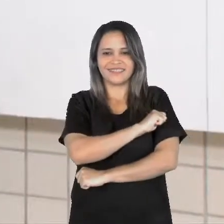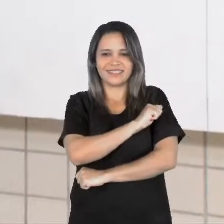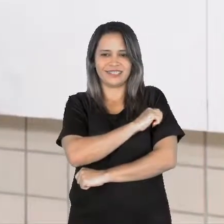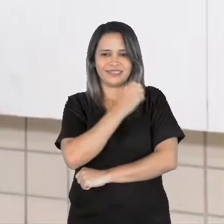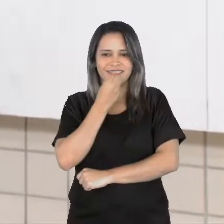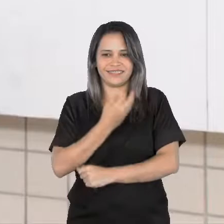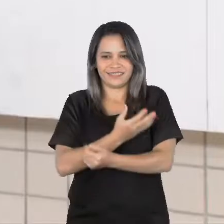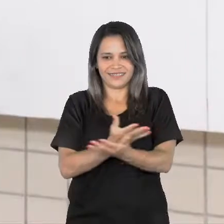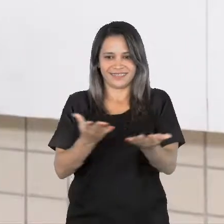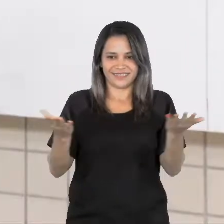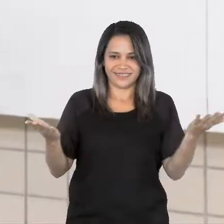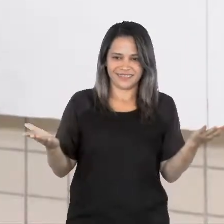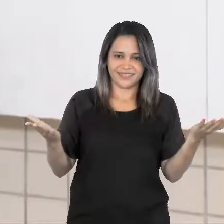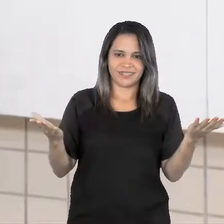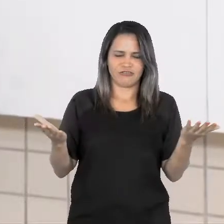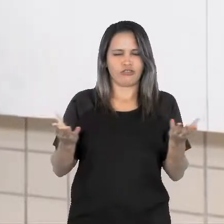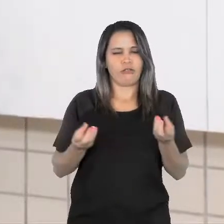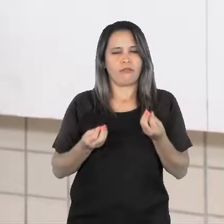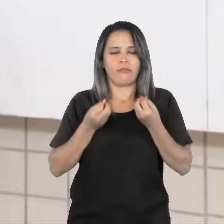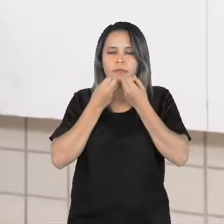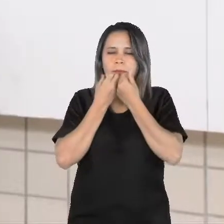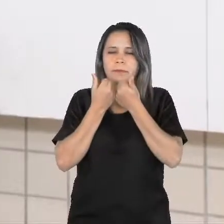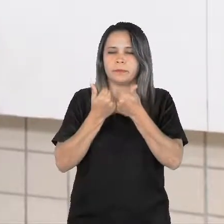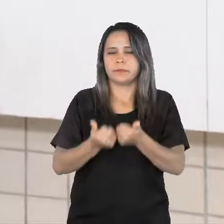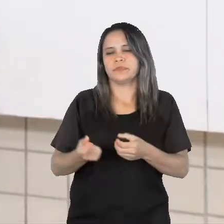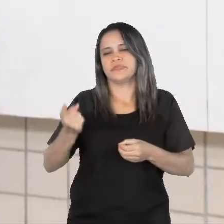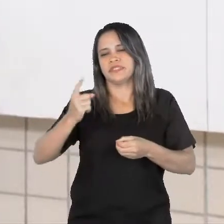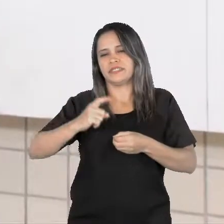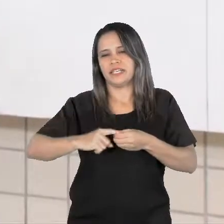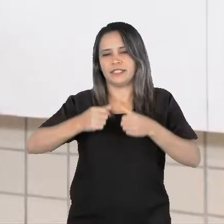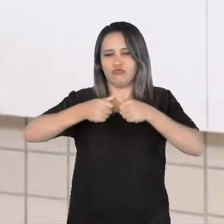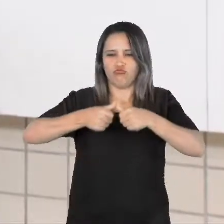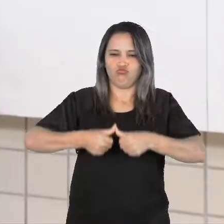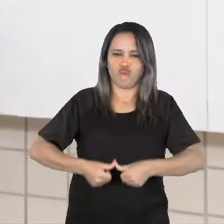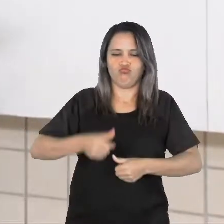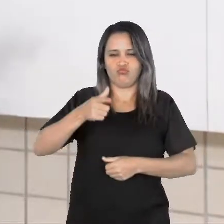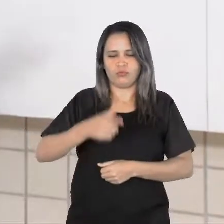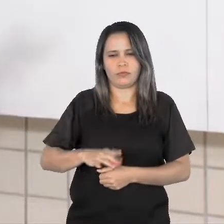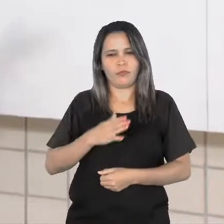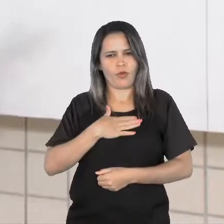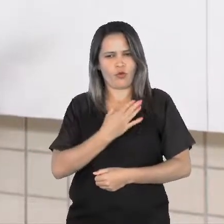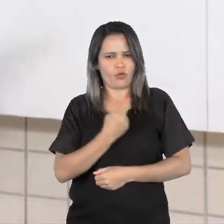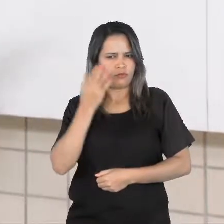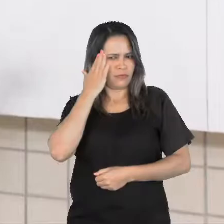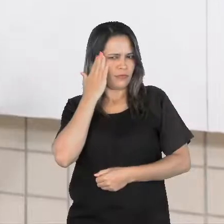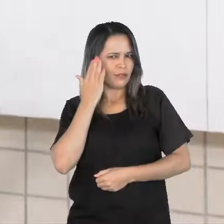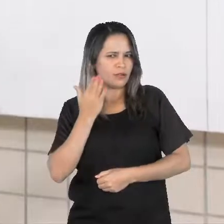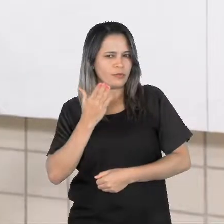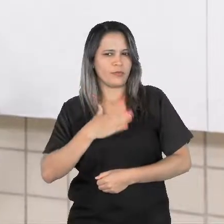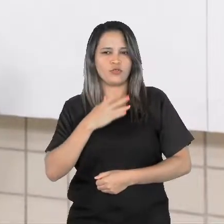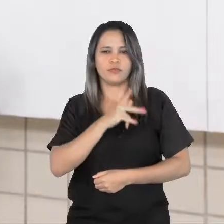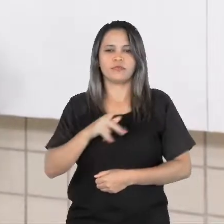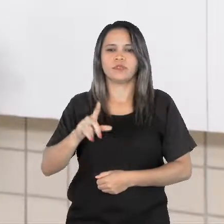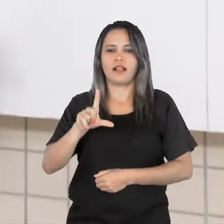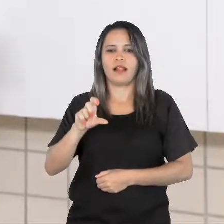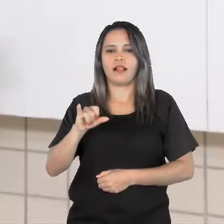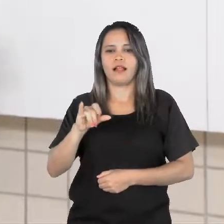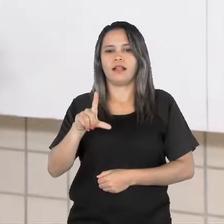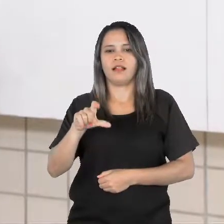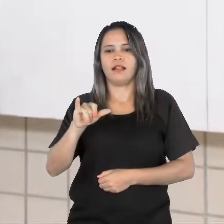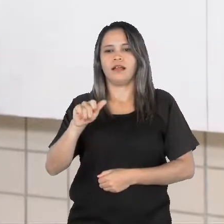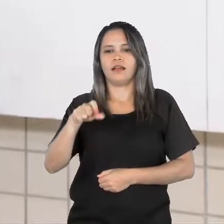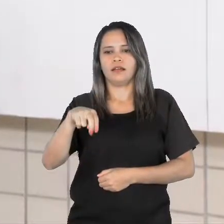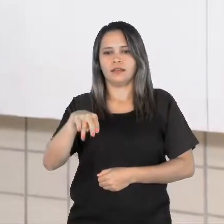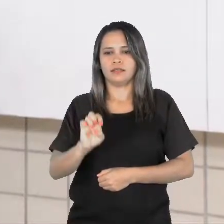Tudo bem com vocês? Como é bom estar aqui mais uma vez, né? Meu nome vocês já sabem, eu sou a professora Leiliane, estou trabalhando